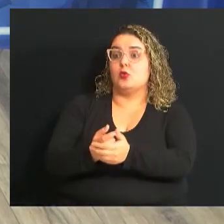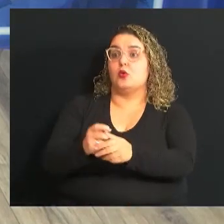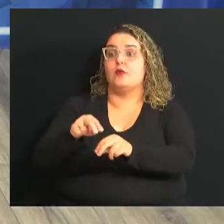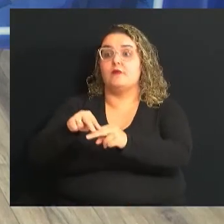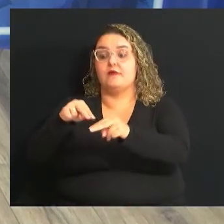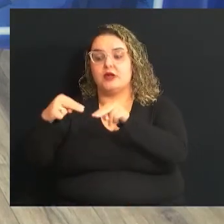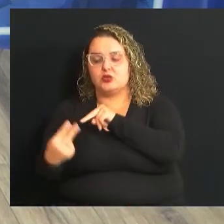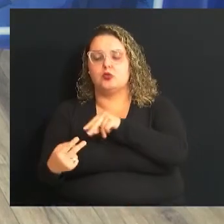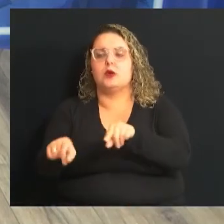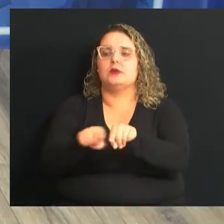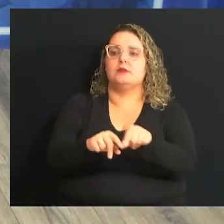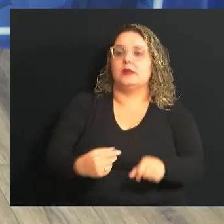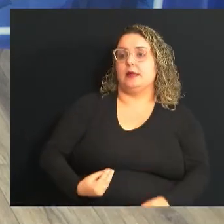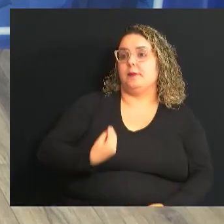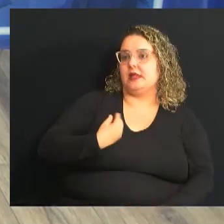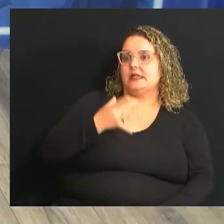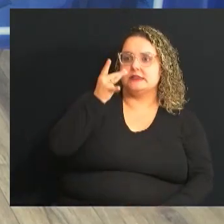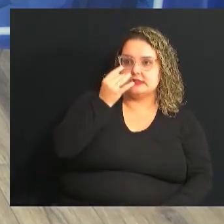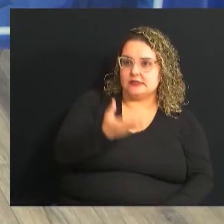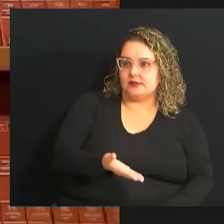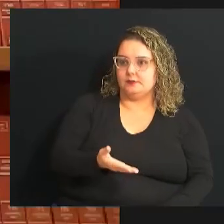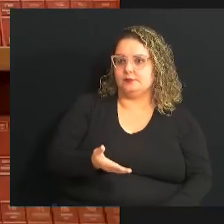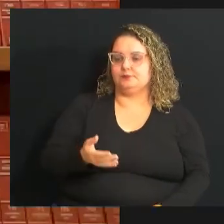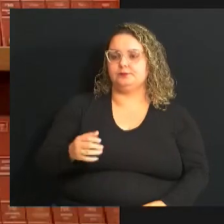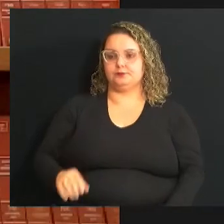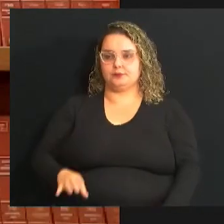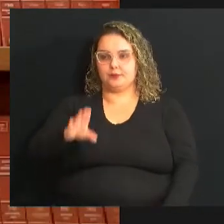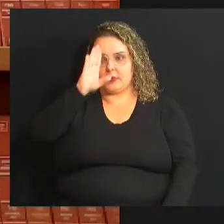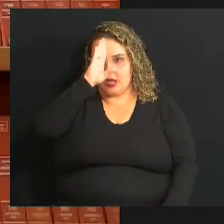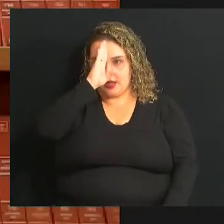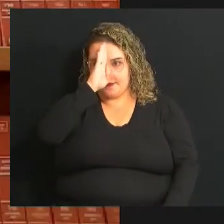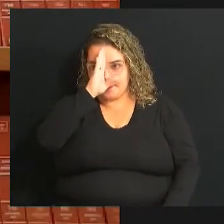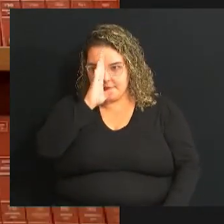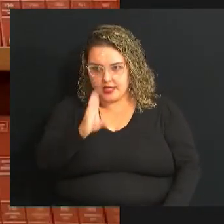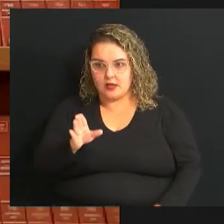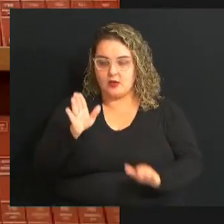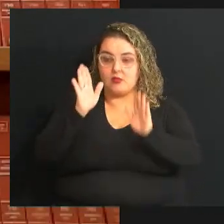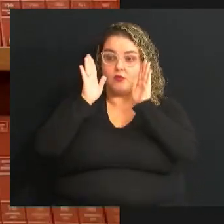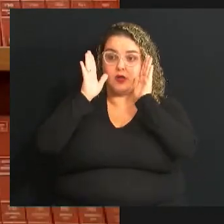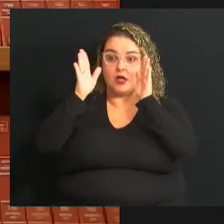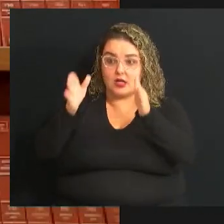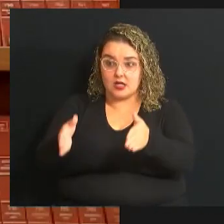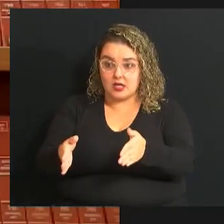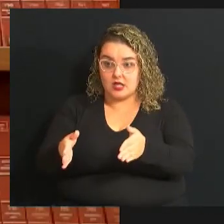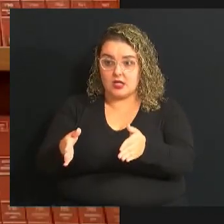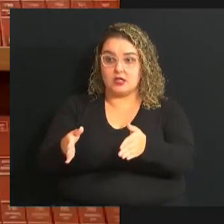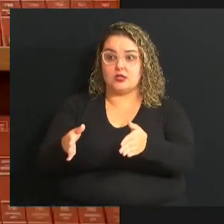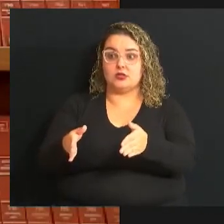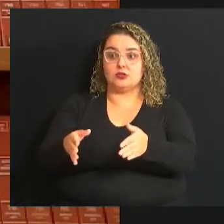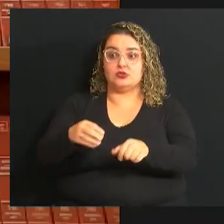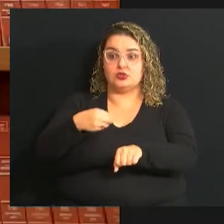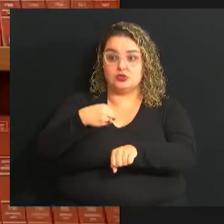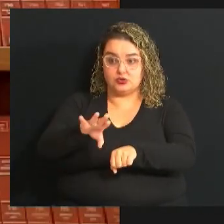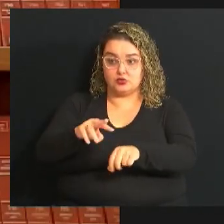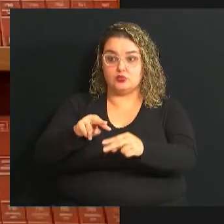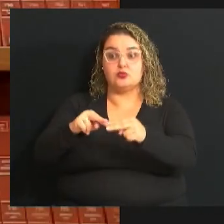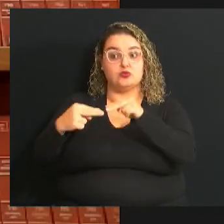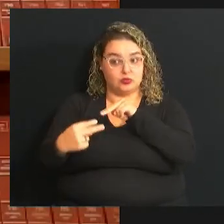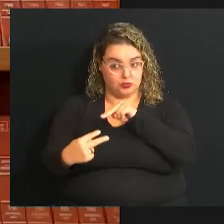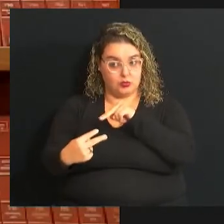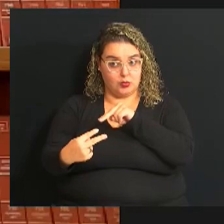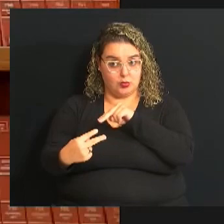qual é o grande problema disso? Que os fornecedores abusam do direito do consumidor. Eles abusam do consumidor,